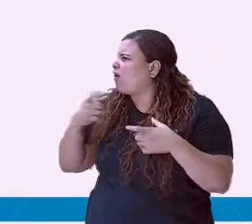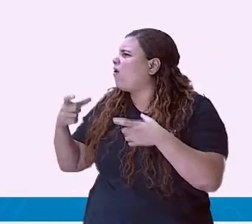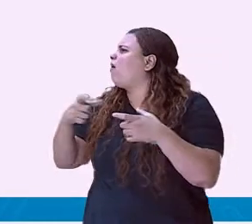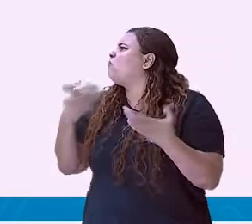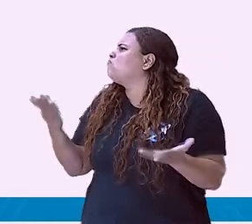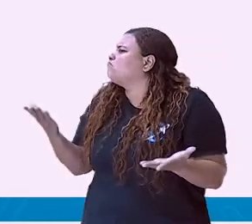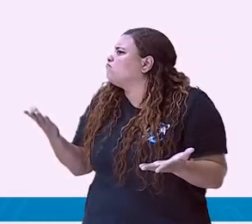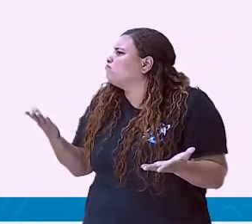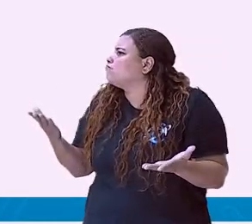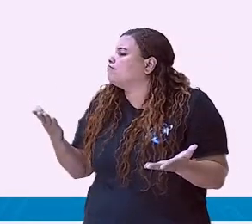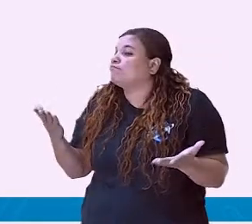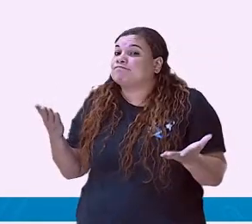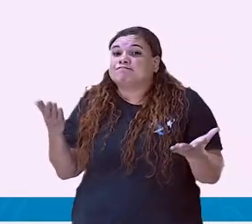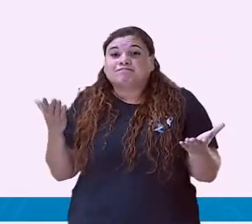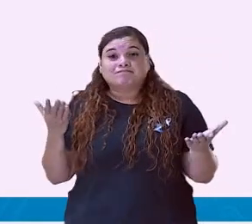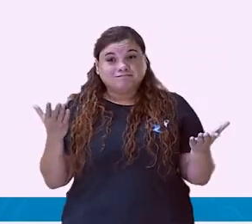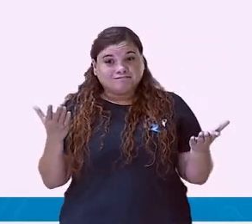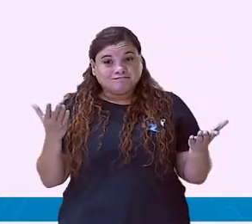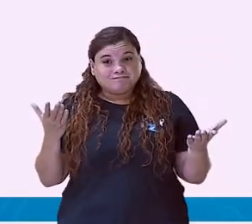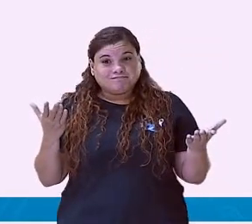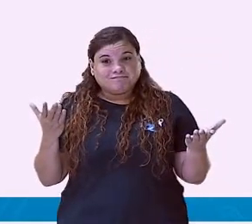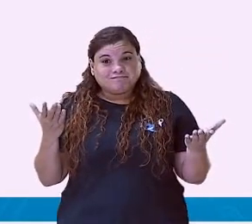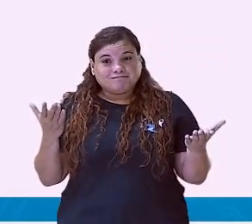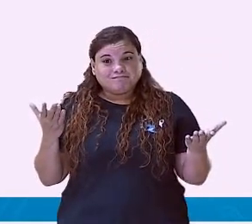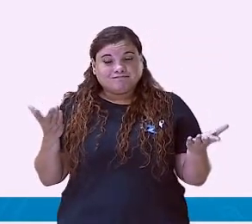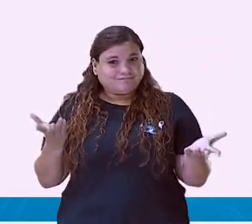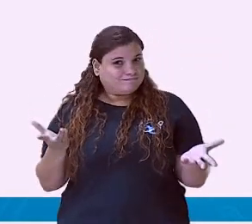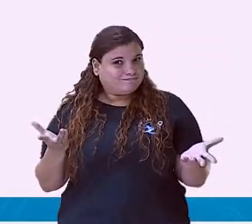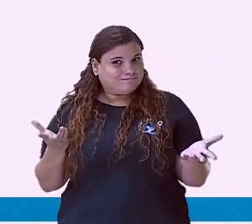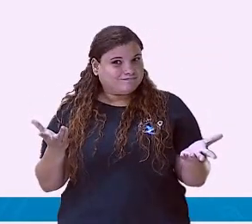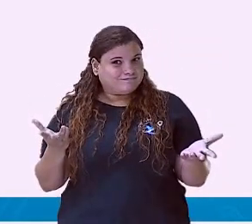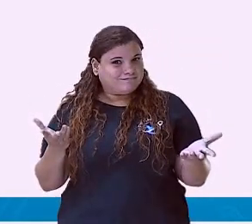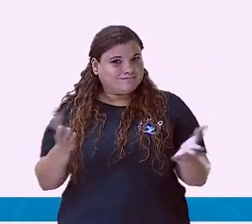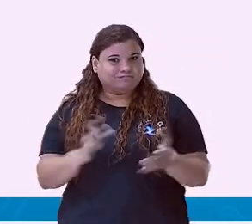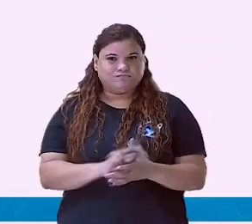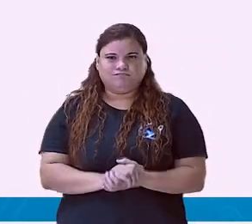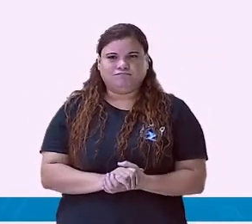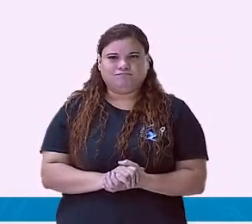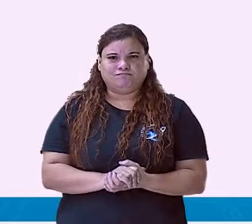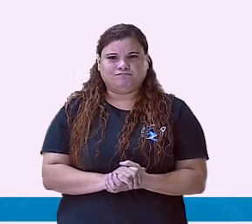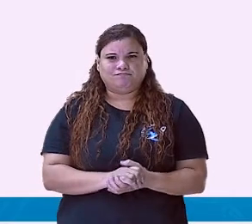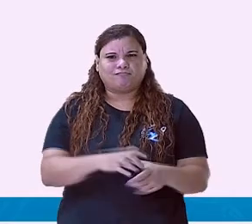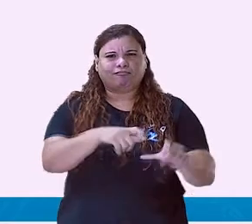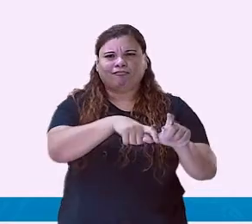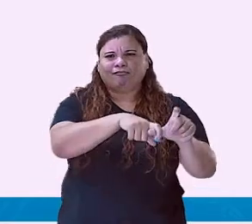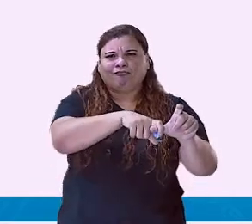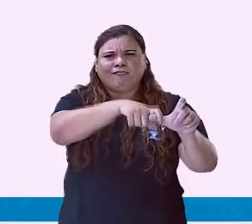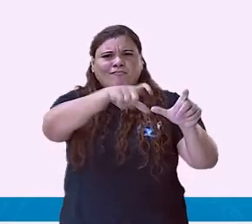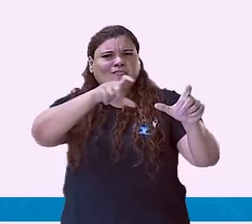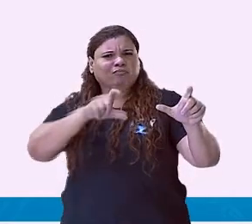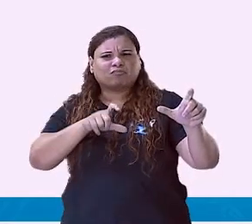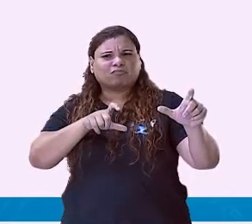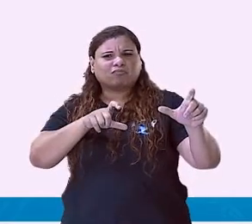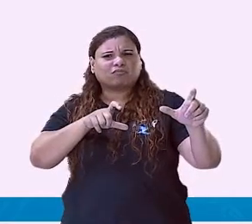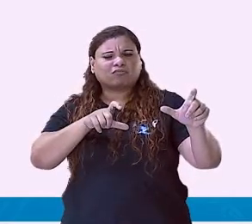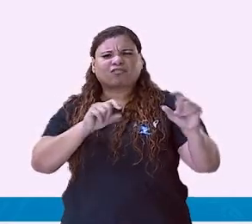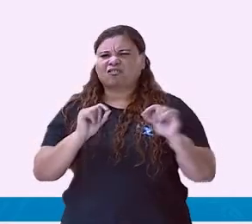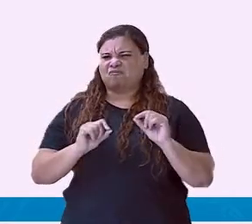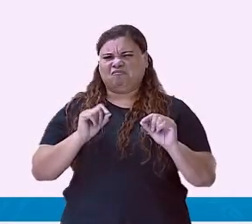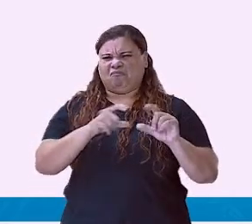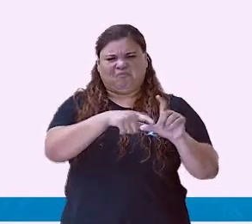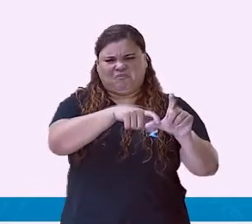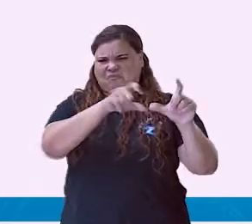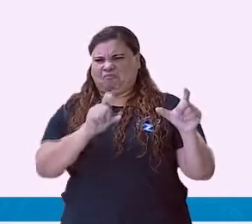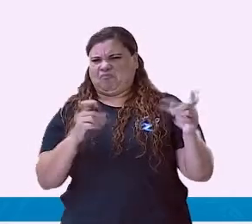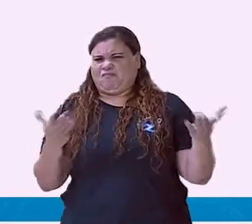Comunidade dos Estados Independentes. E aí? Independente do quê? Eram os países que antes